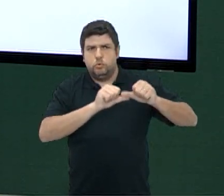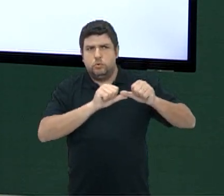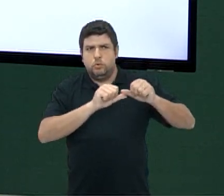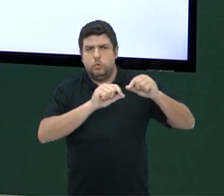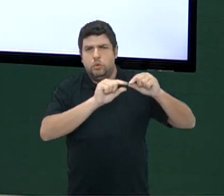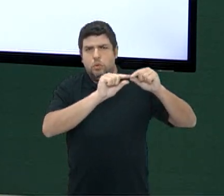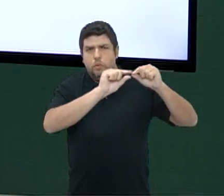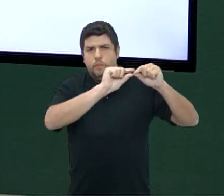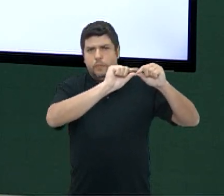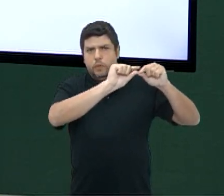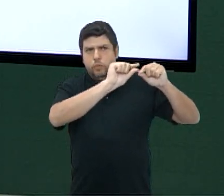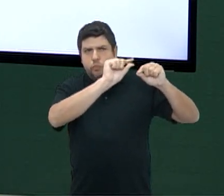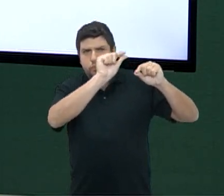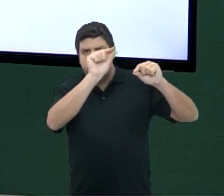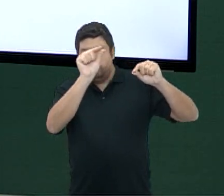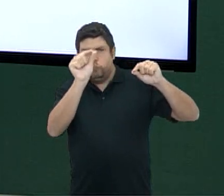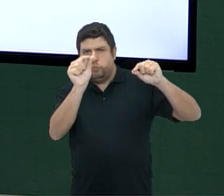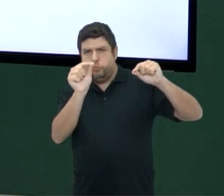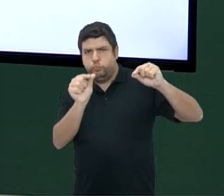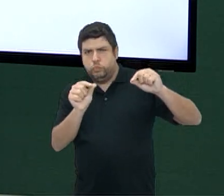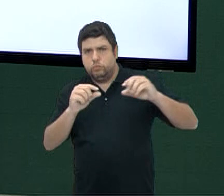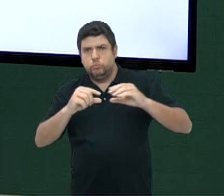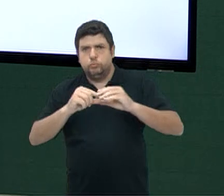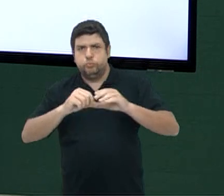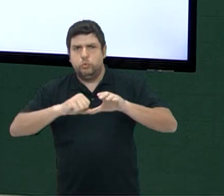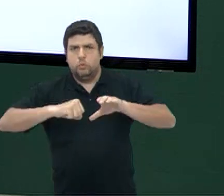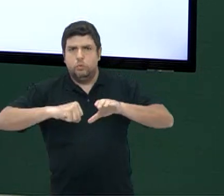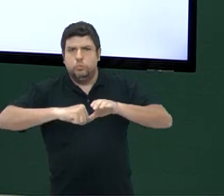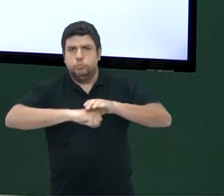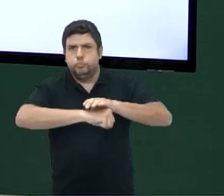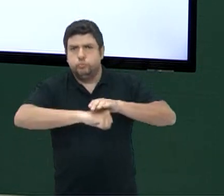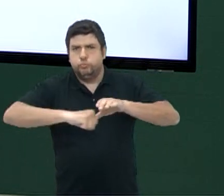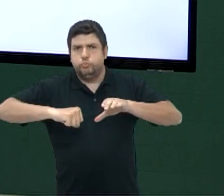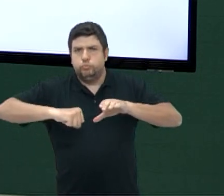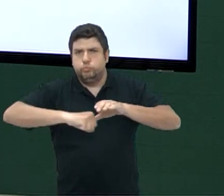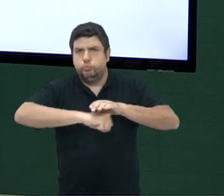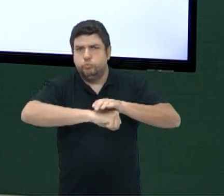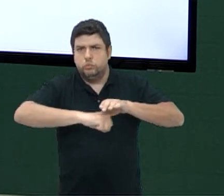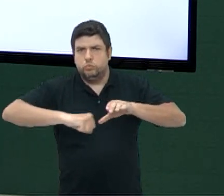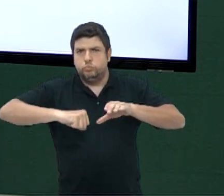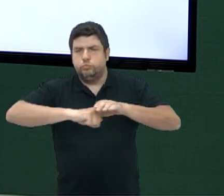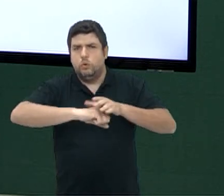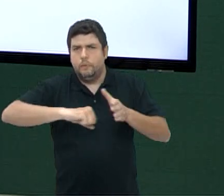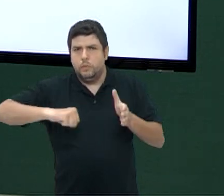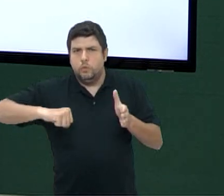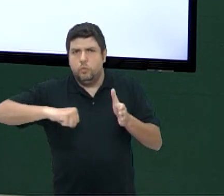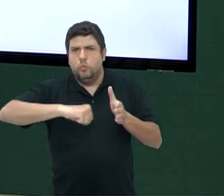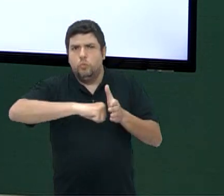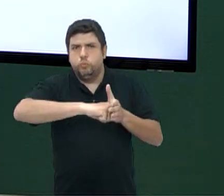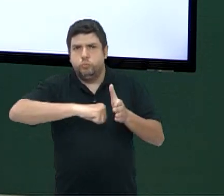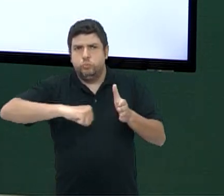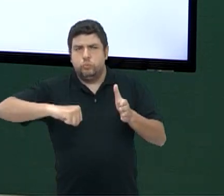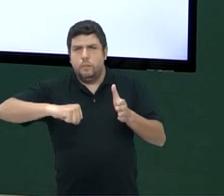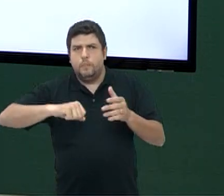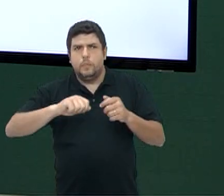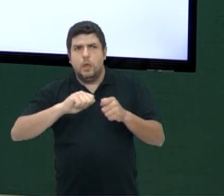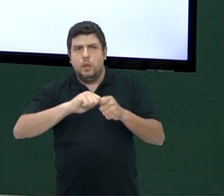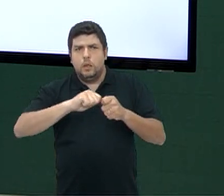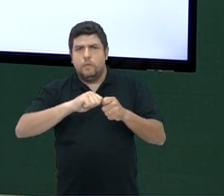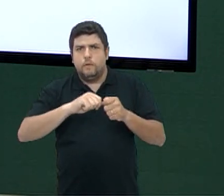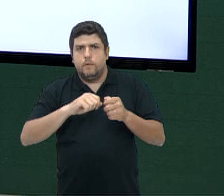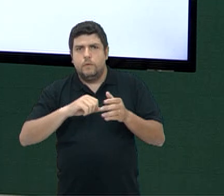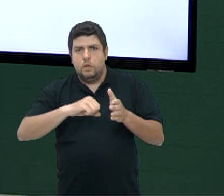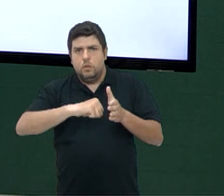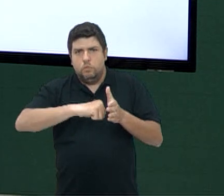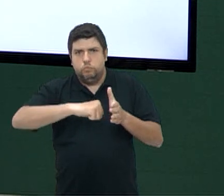tubulação, avança até o pistão, onde vai fazer a movimentação de